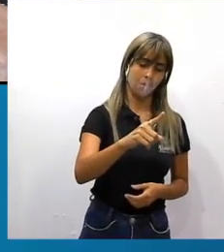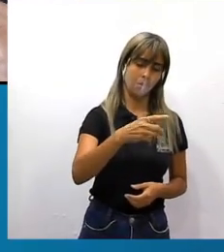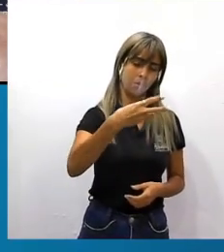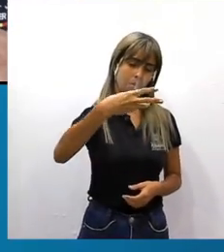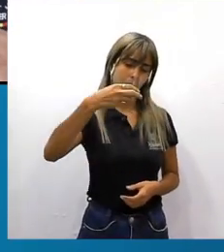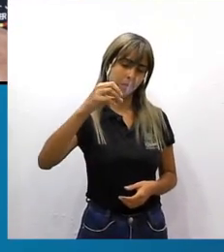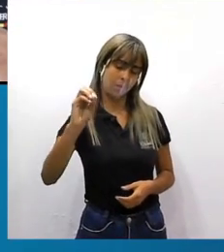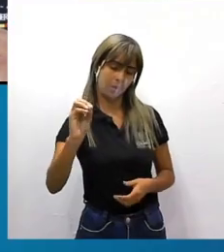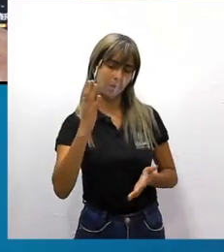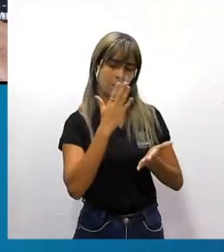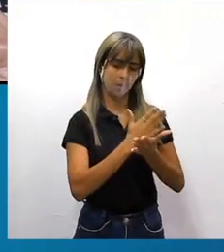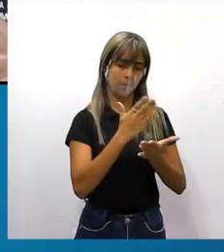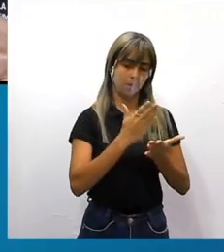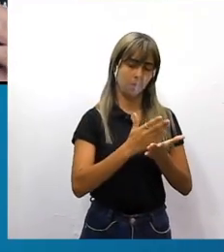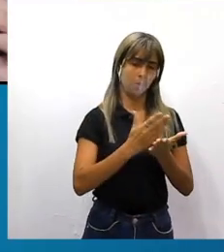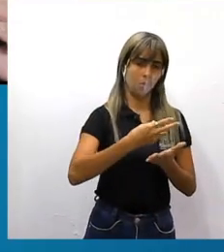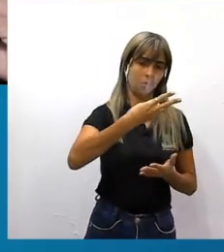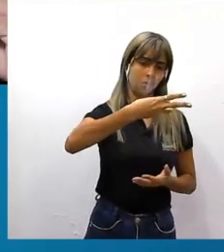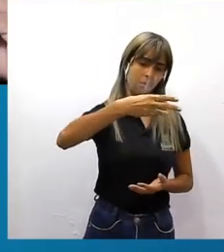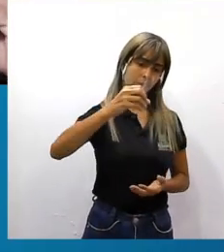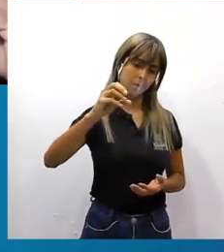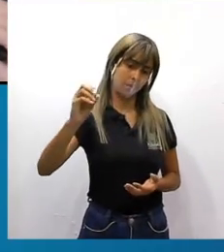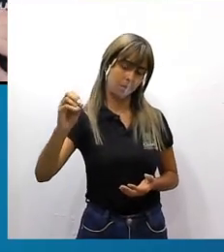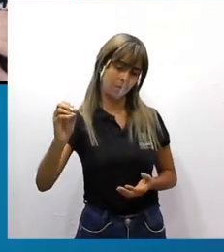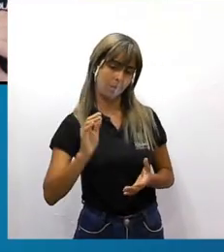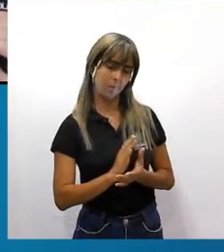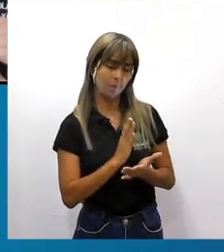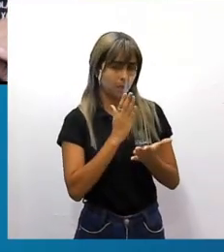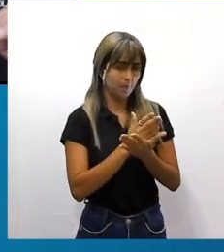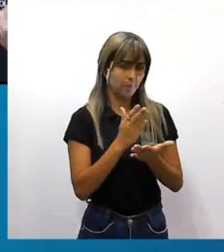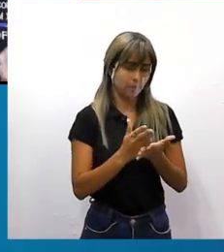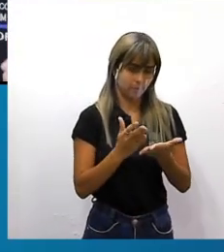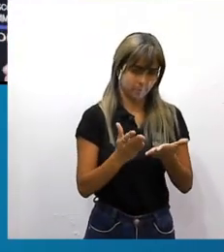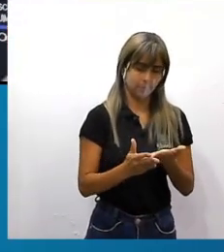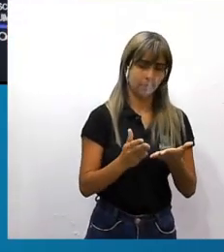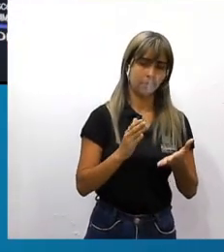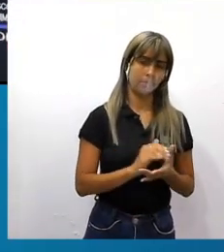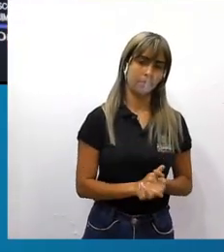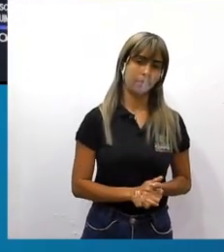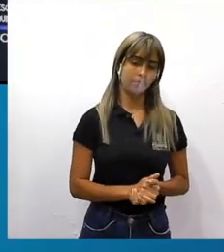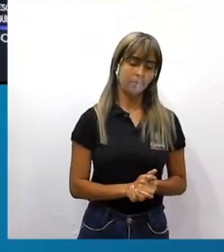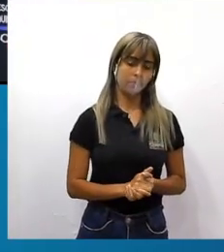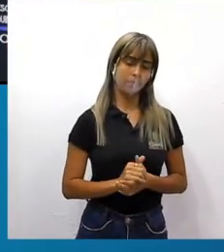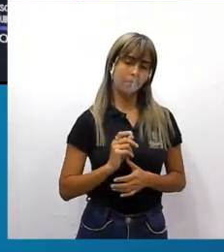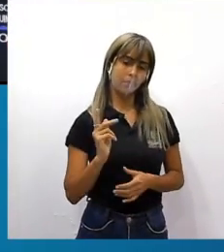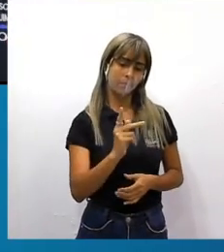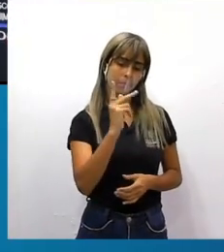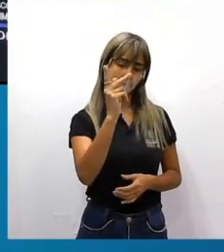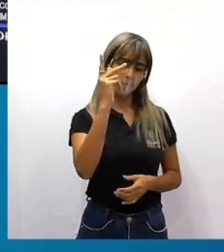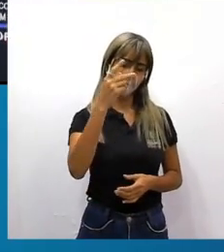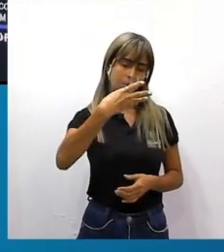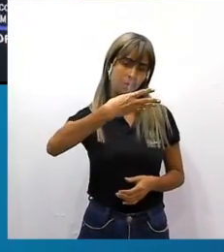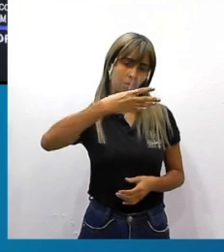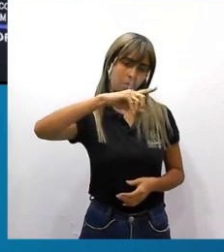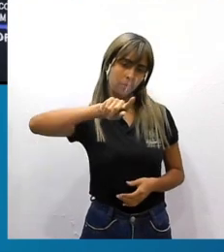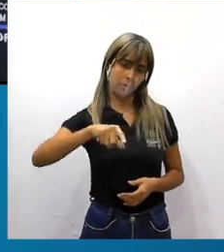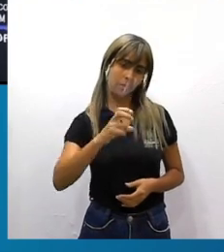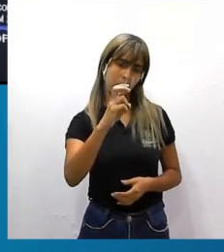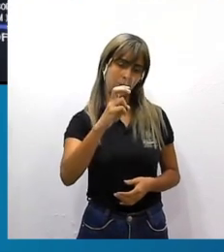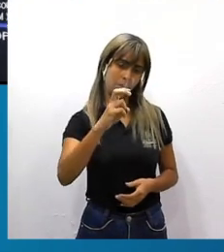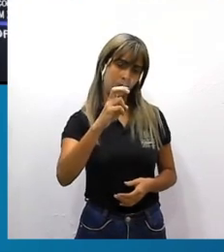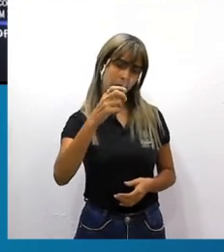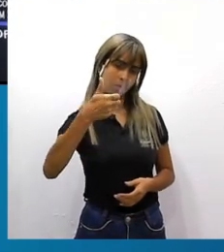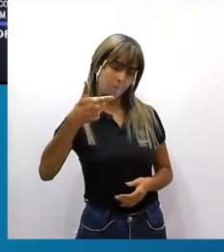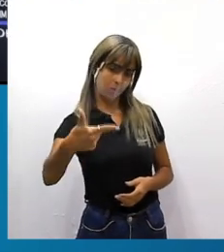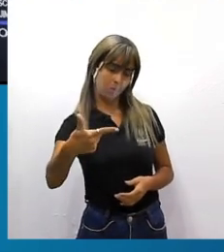por 300. Beleza? Então, a gente divide normal. Fazendo essa divisão, o valor é de 4,52.